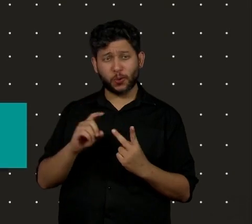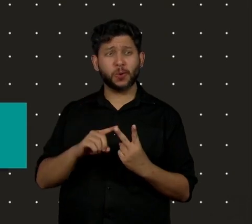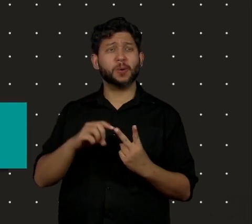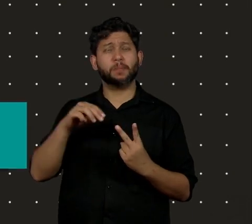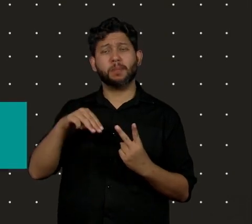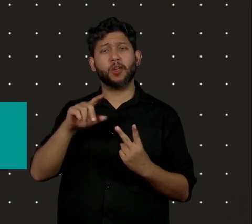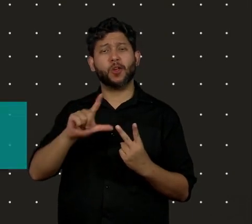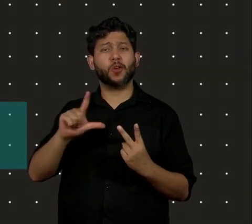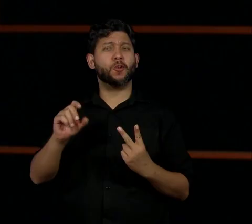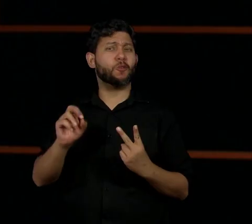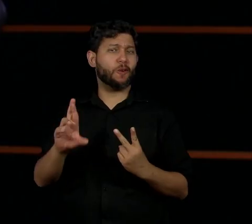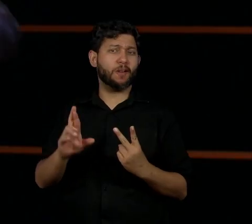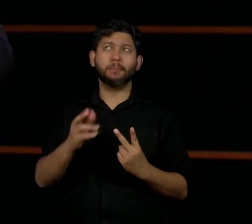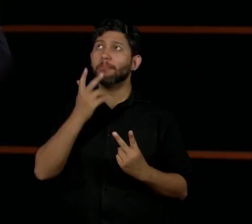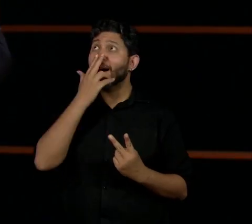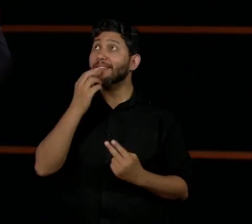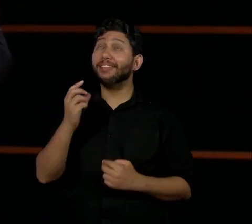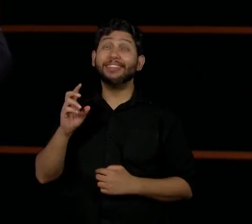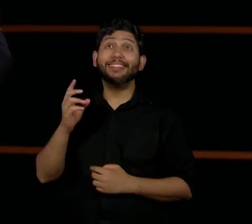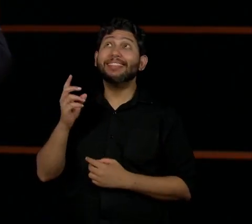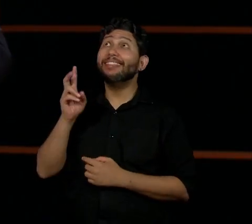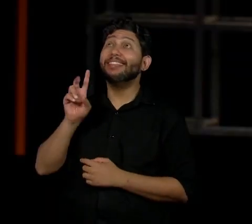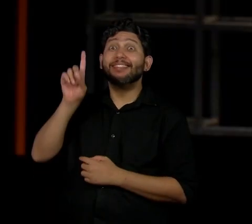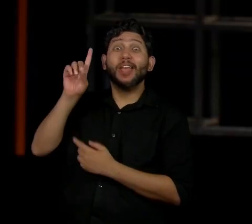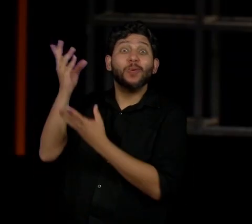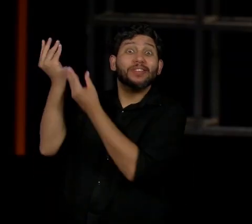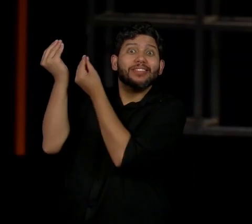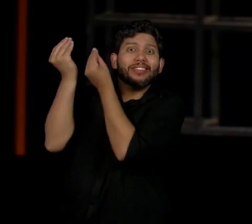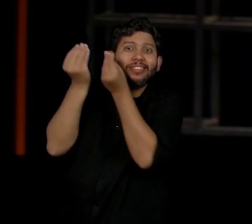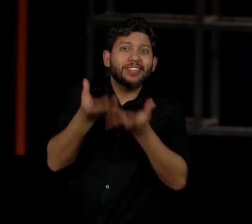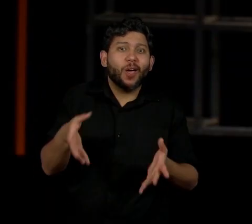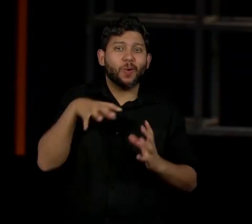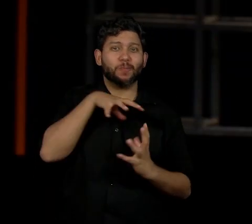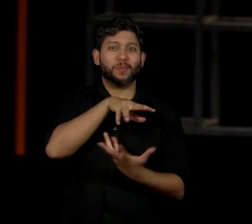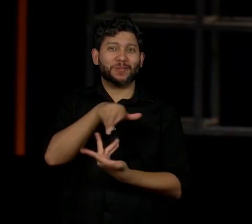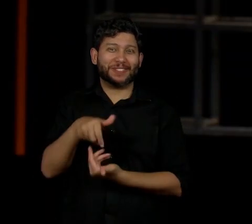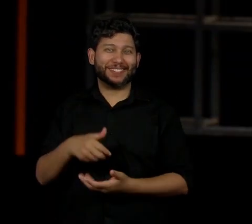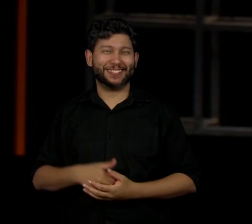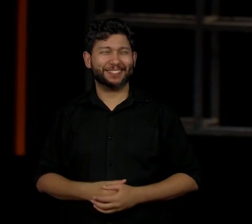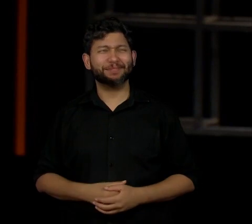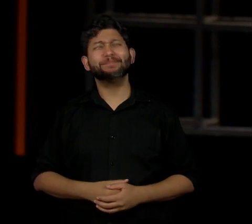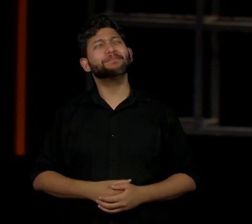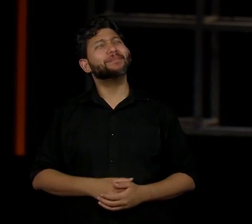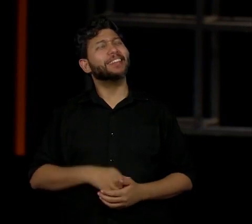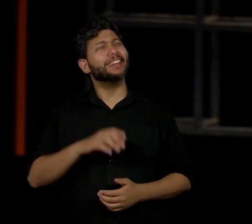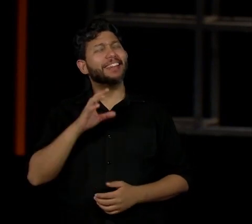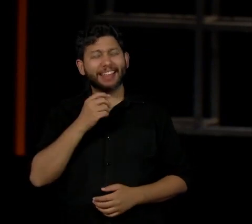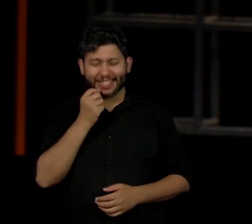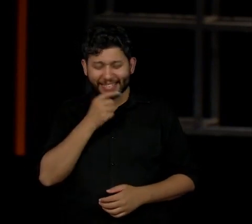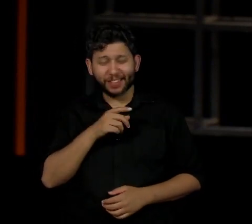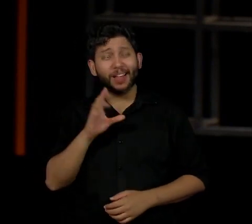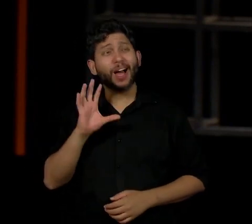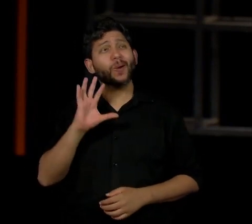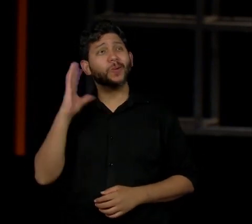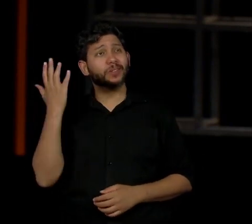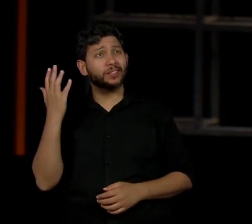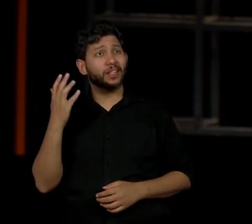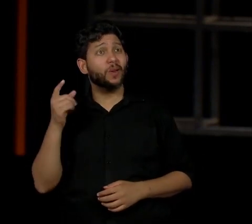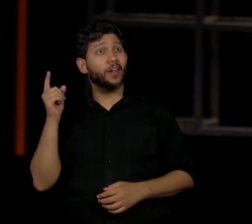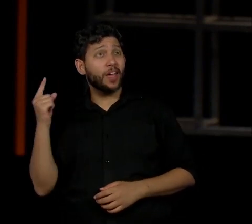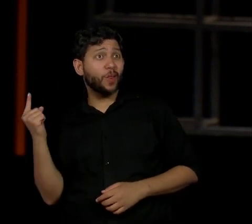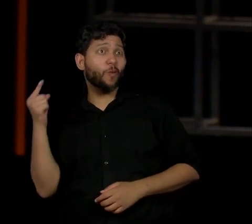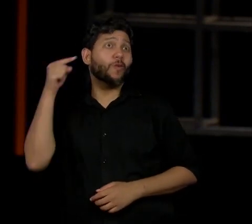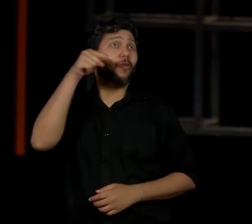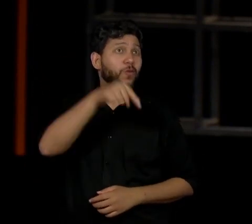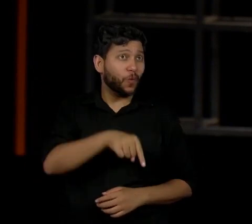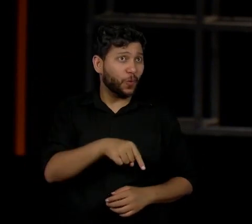mandou com todos os predicados. E um dia, o seu conterrâneo, que já era um baita sucesso, foi fazer um show em